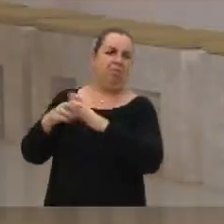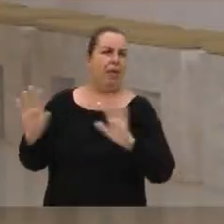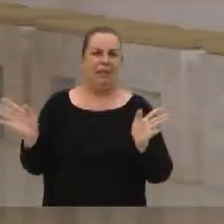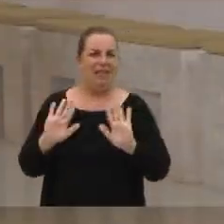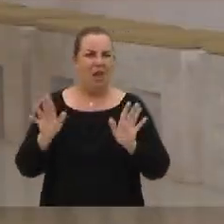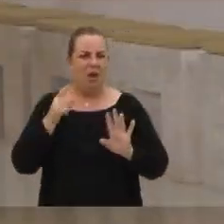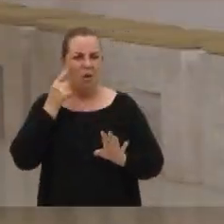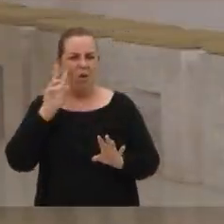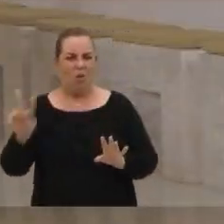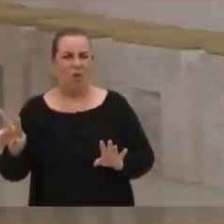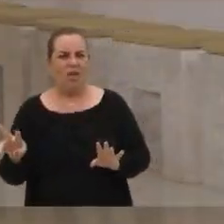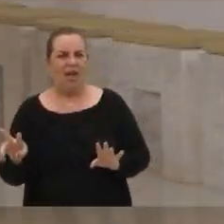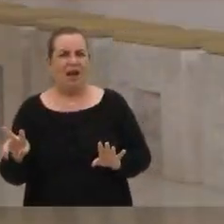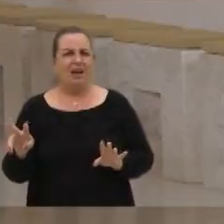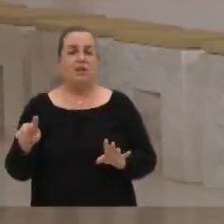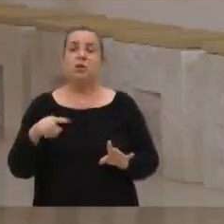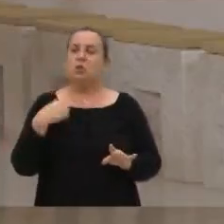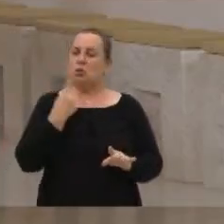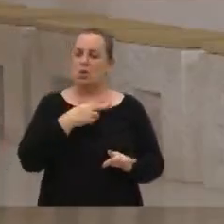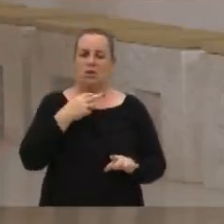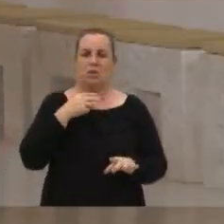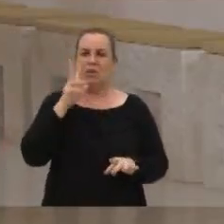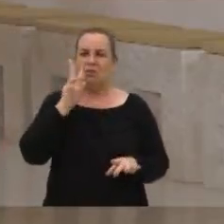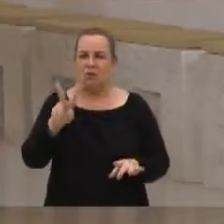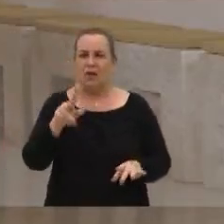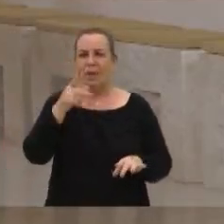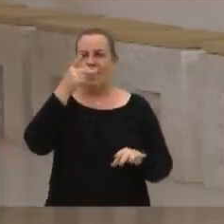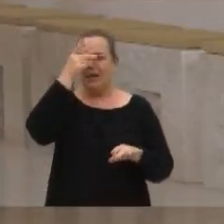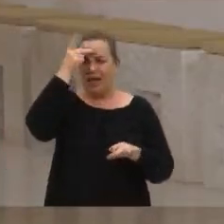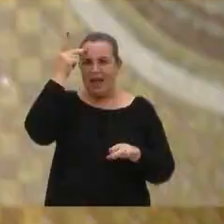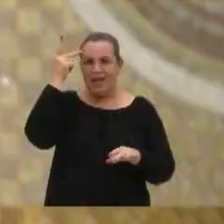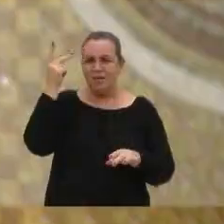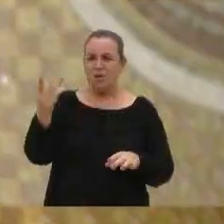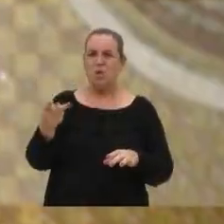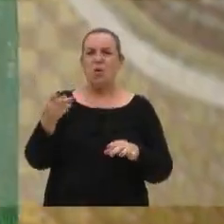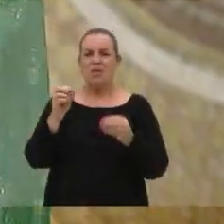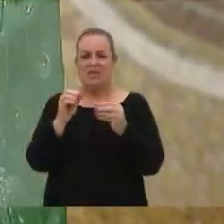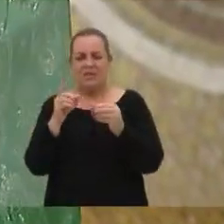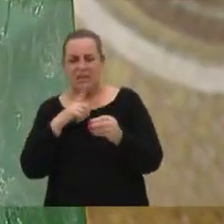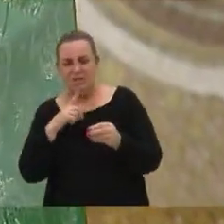seja para um casal que vive cheio de problemas. Olhemos para o bom.